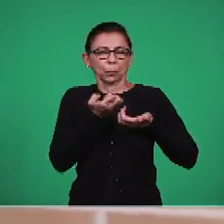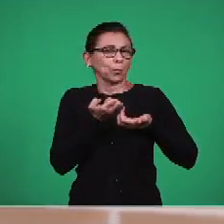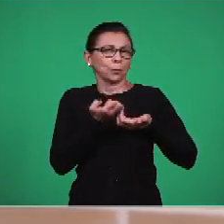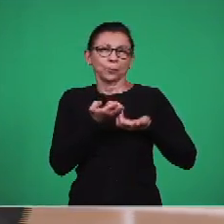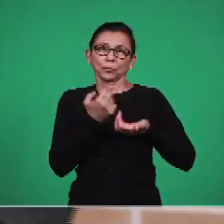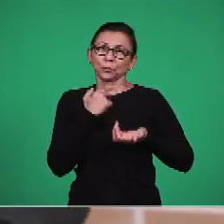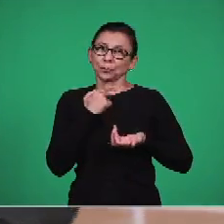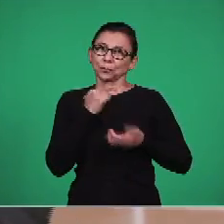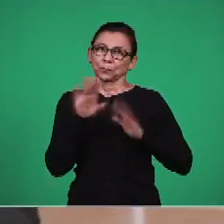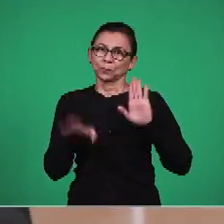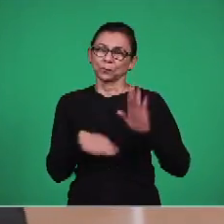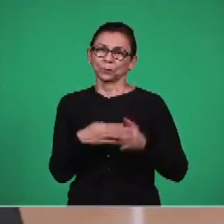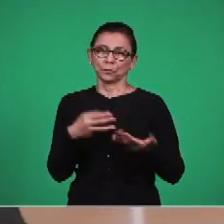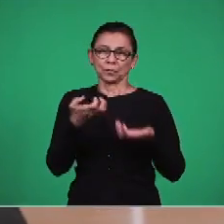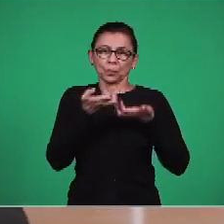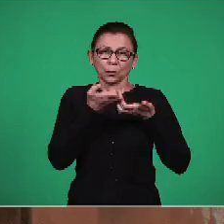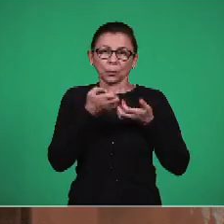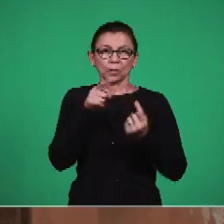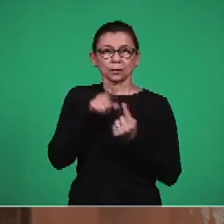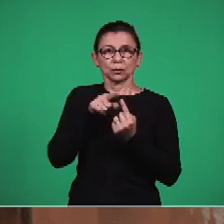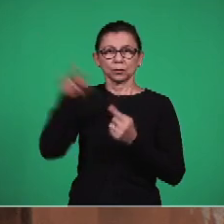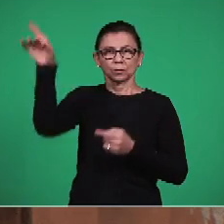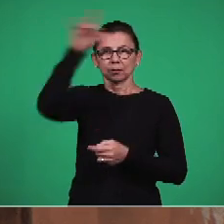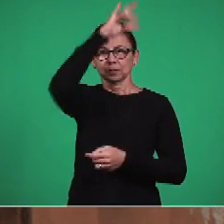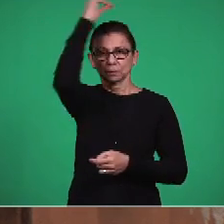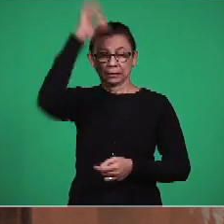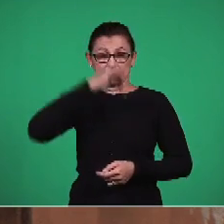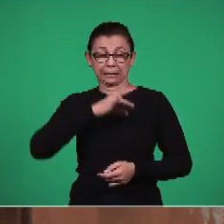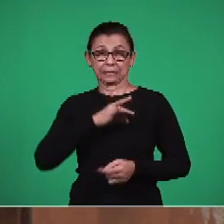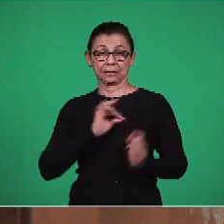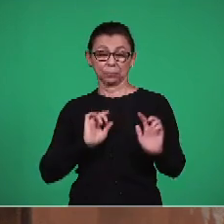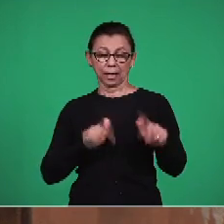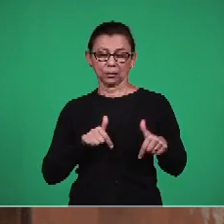Veja o segundo elemento que está aqui.